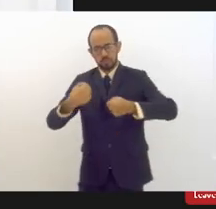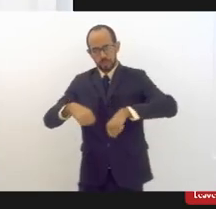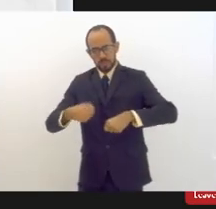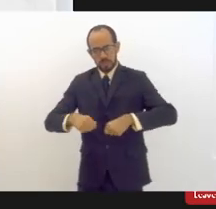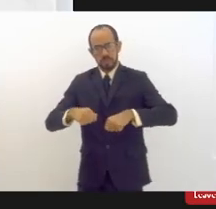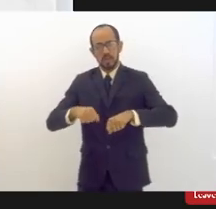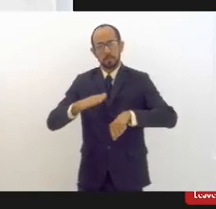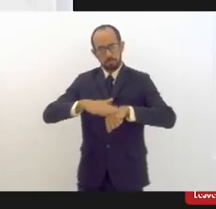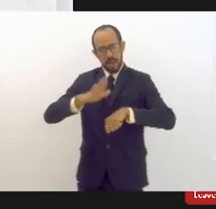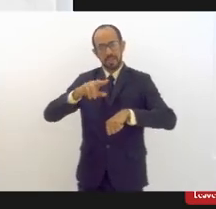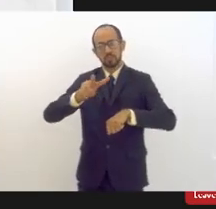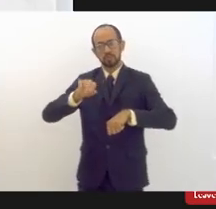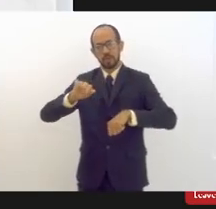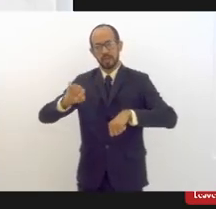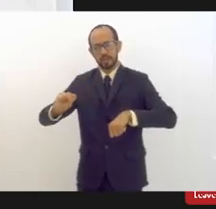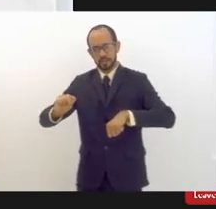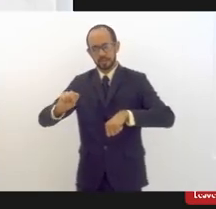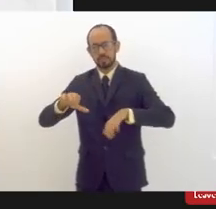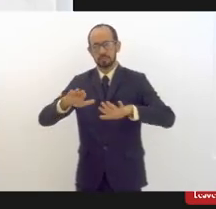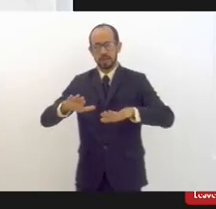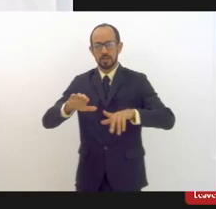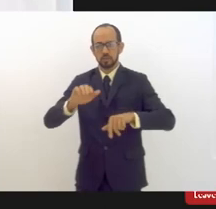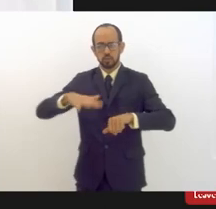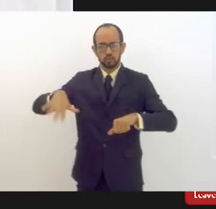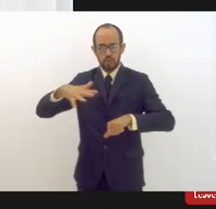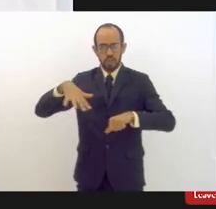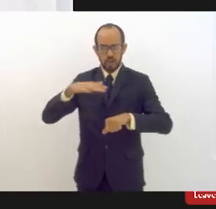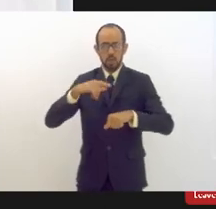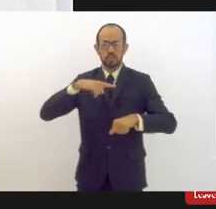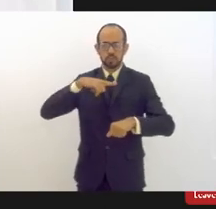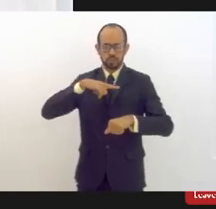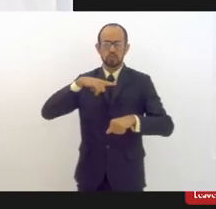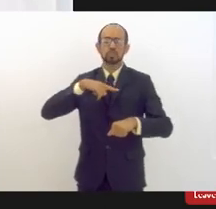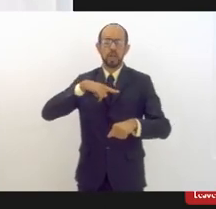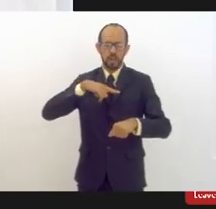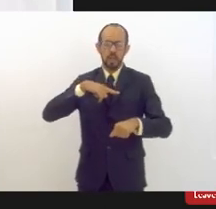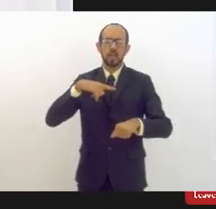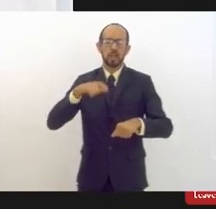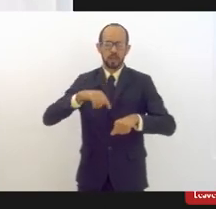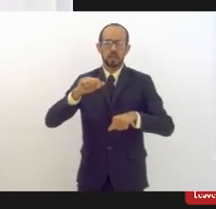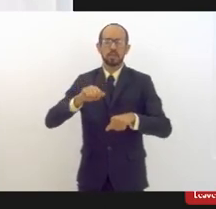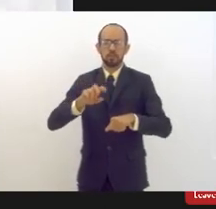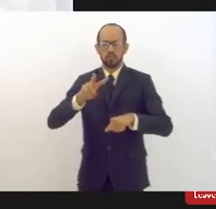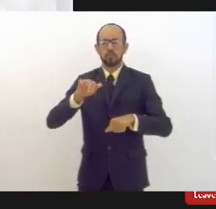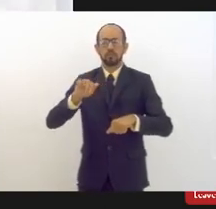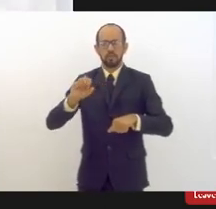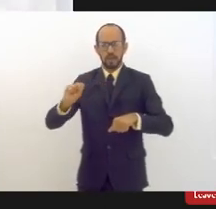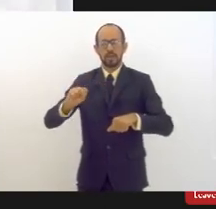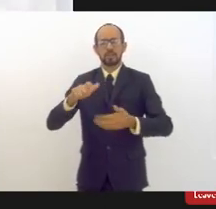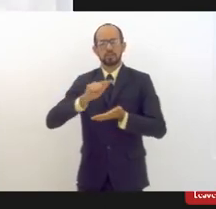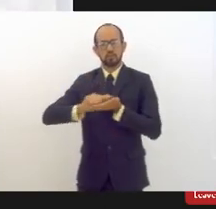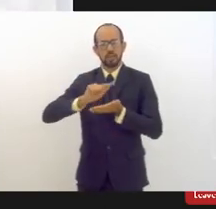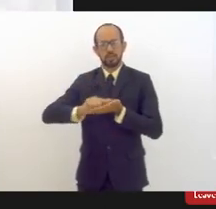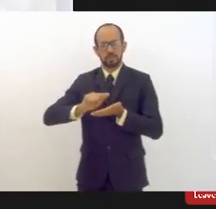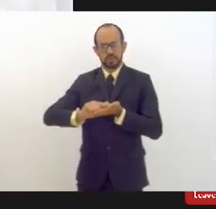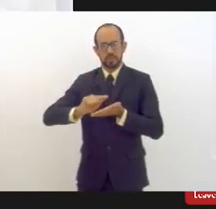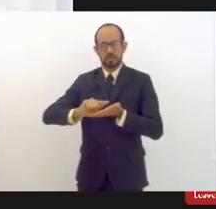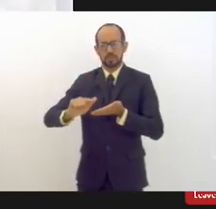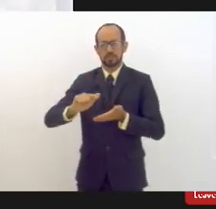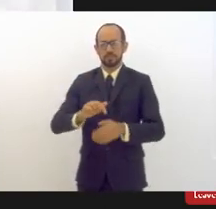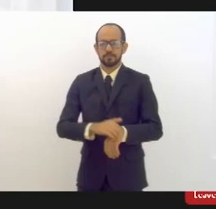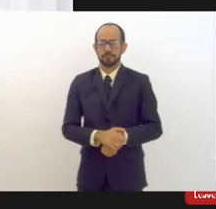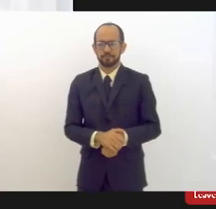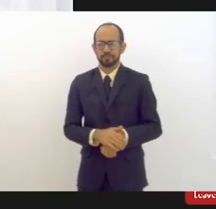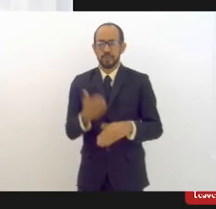de vagas, mas, no geral, a gente ainda tem aí, vagas disponíveis ao longo dos anos.